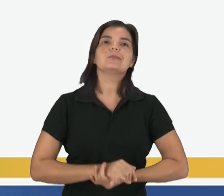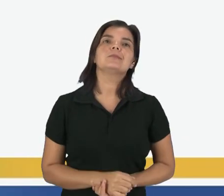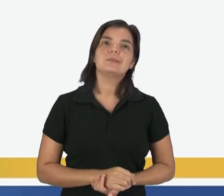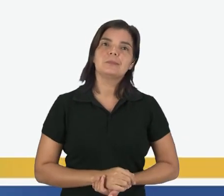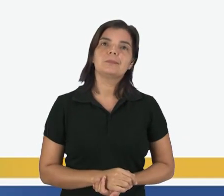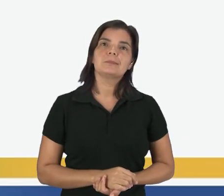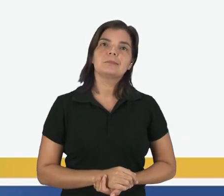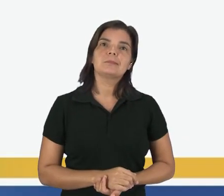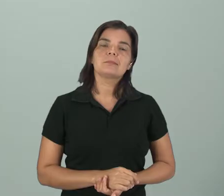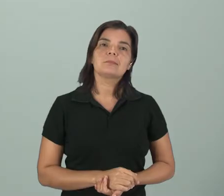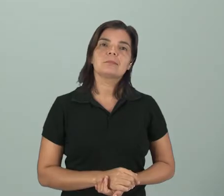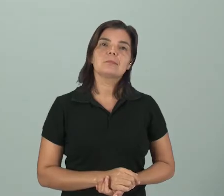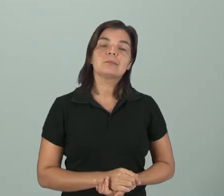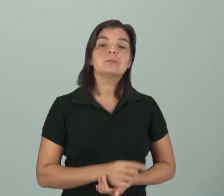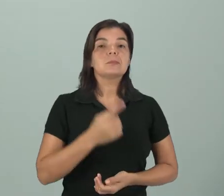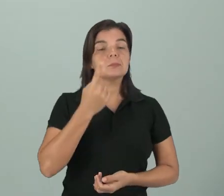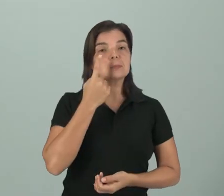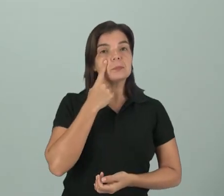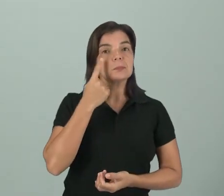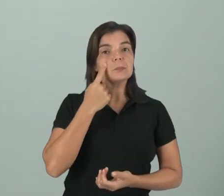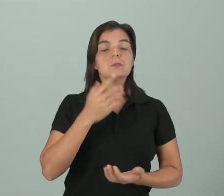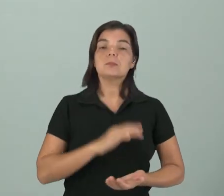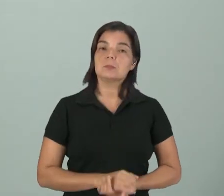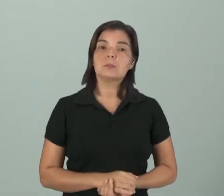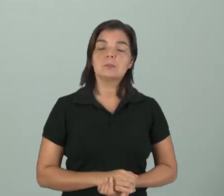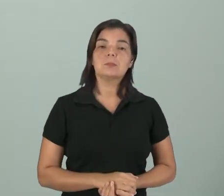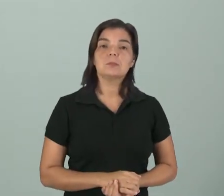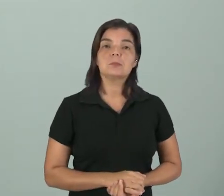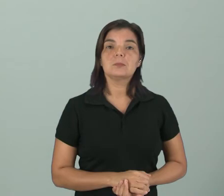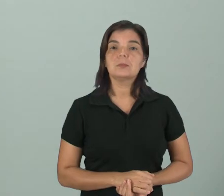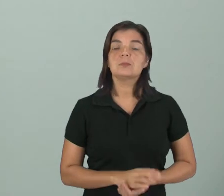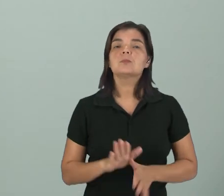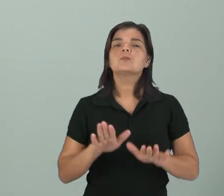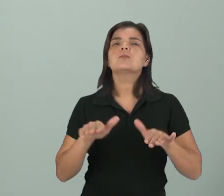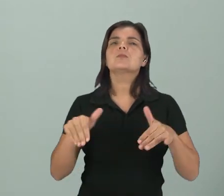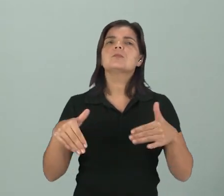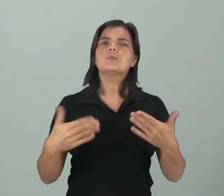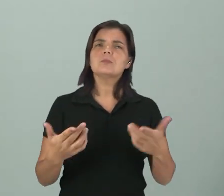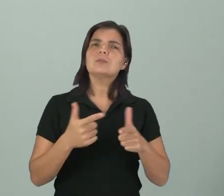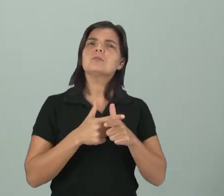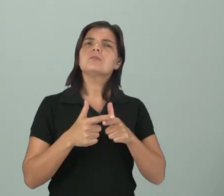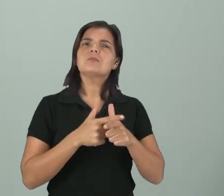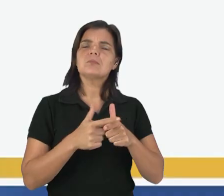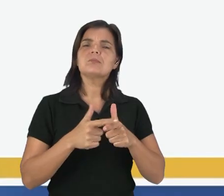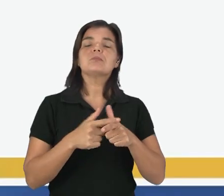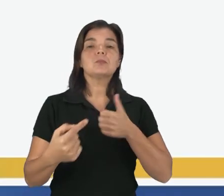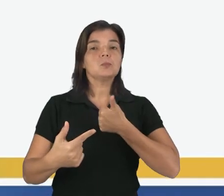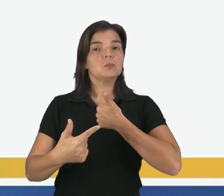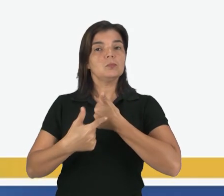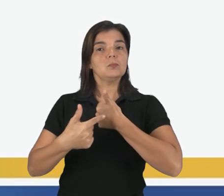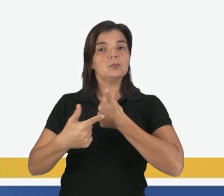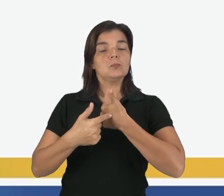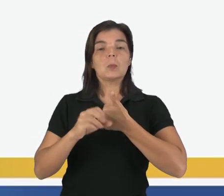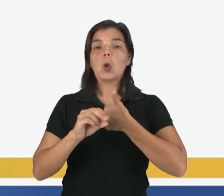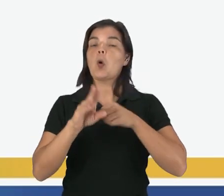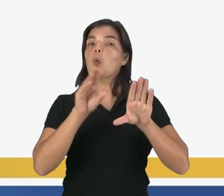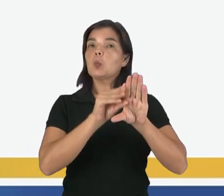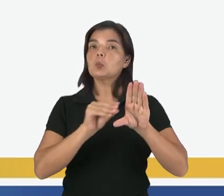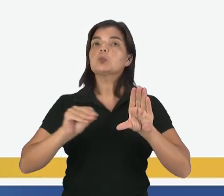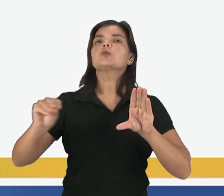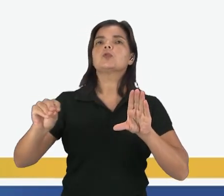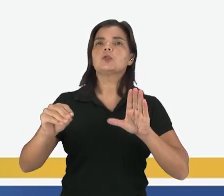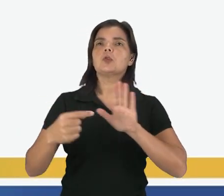é diferente. Gente, quais as consequências de curtir ou